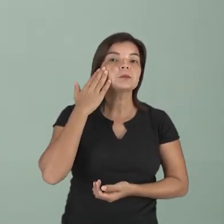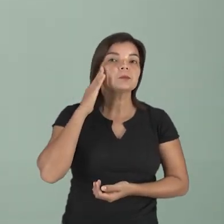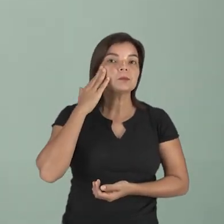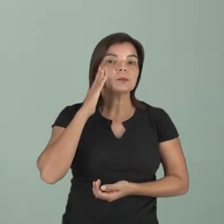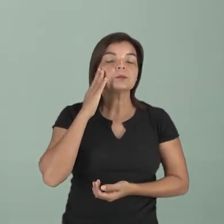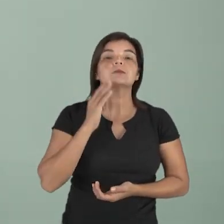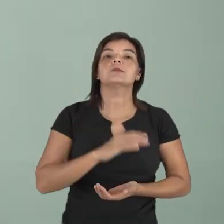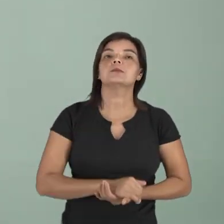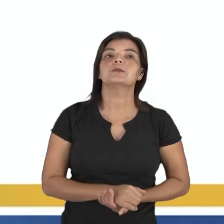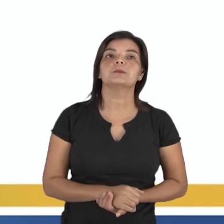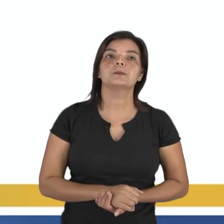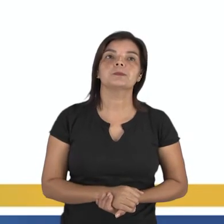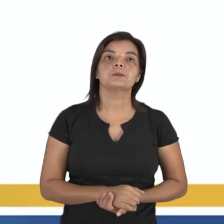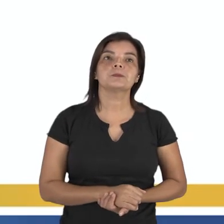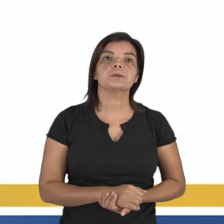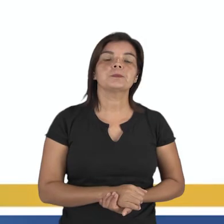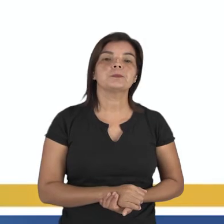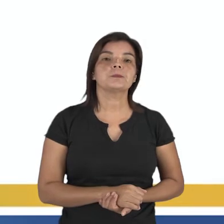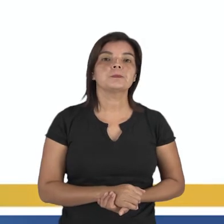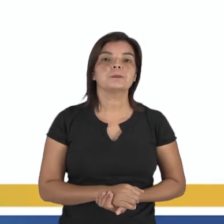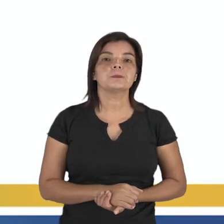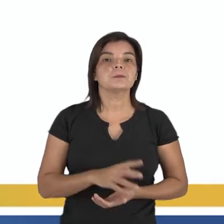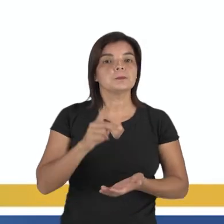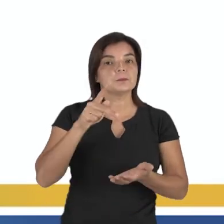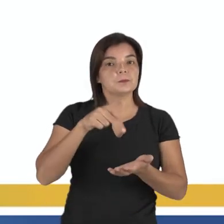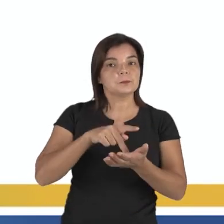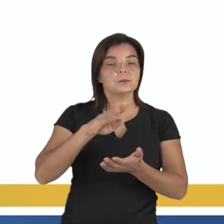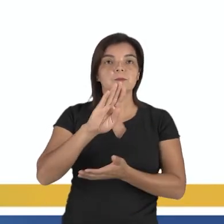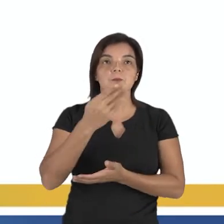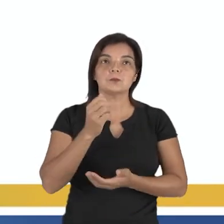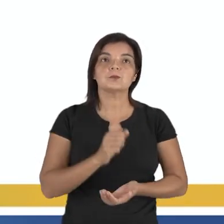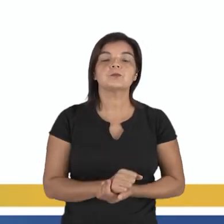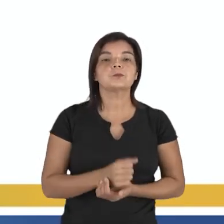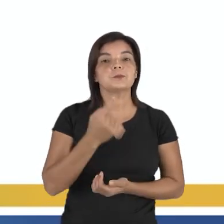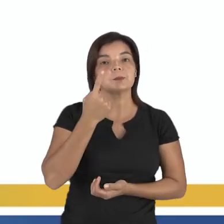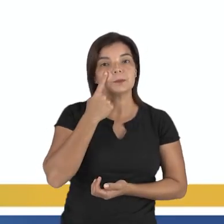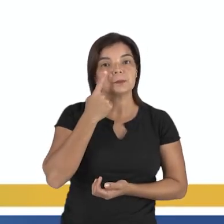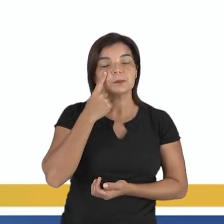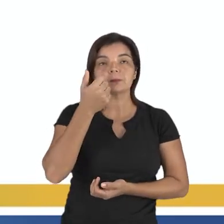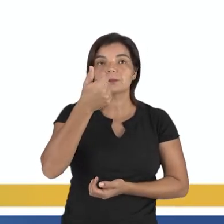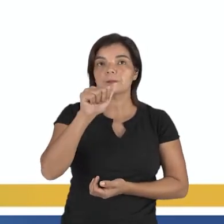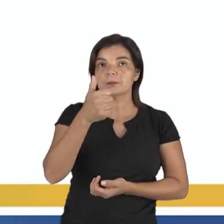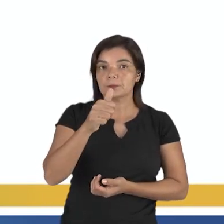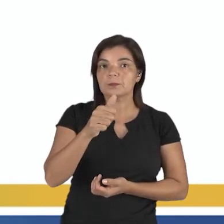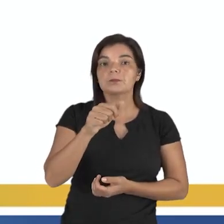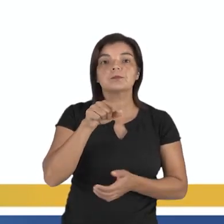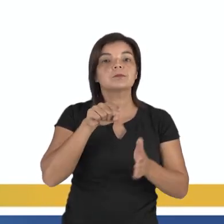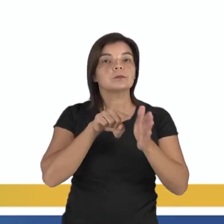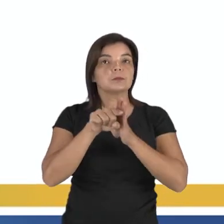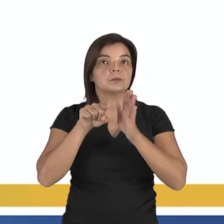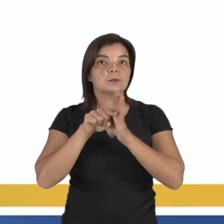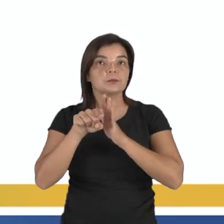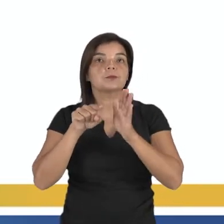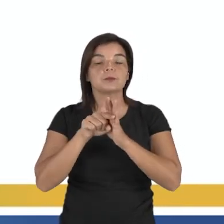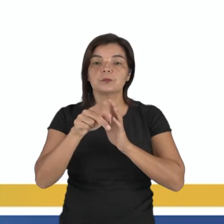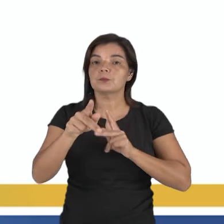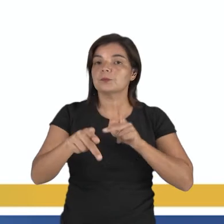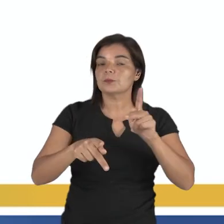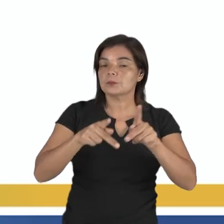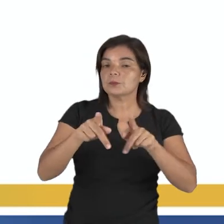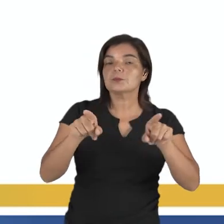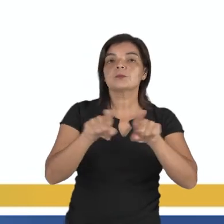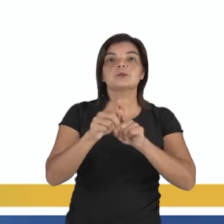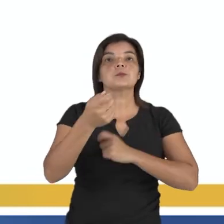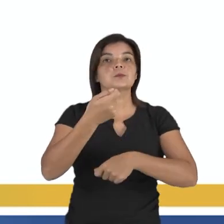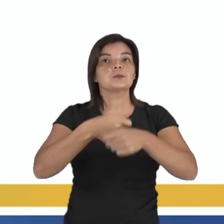conteúdo. Observem aí, a primeira questão é uma questão de verdadeiro ou falso. Então, basicamente, analisar as alternativas sobre a população e